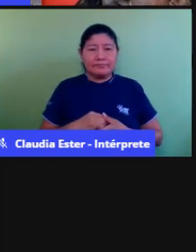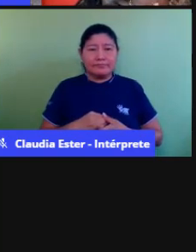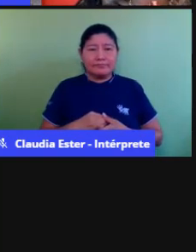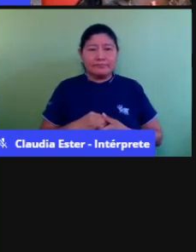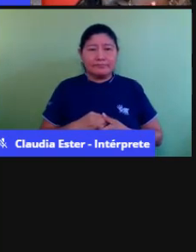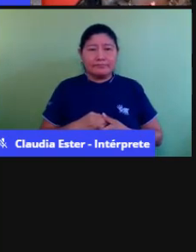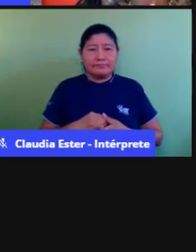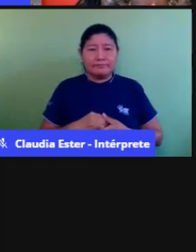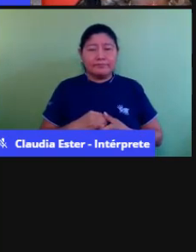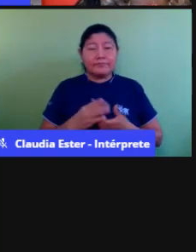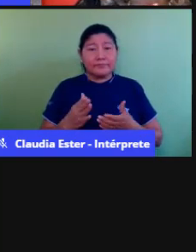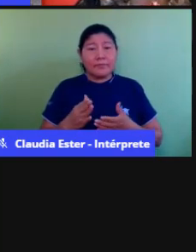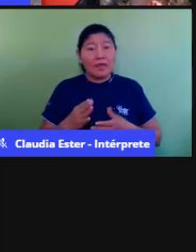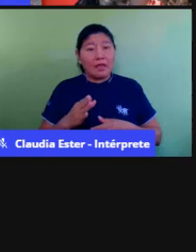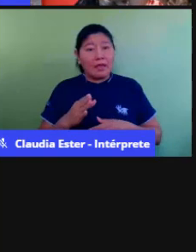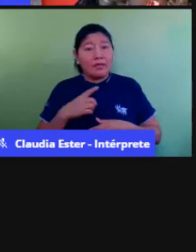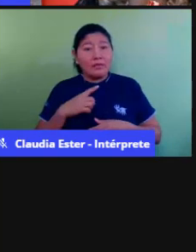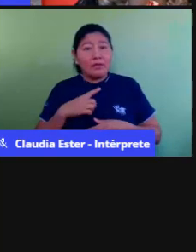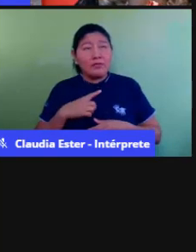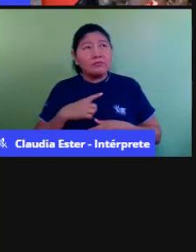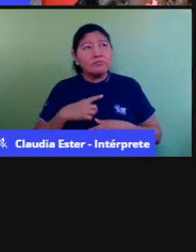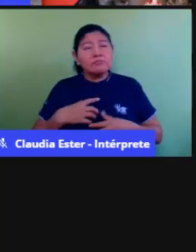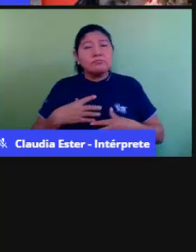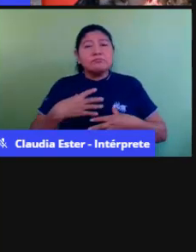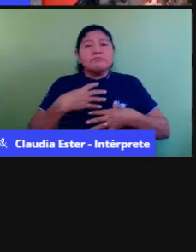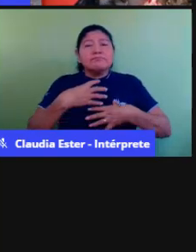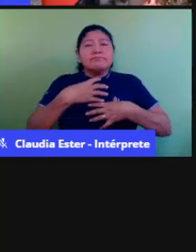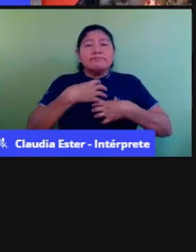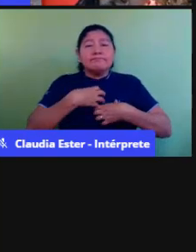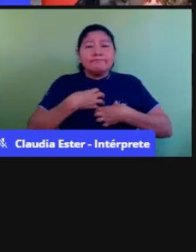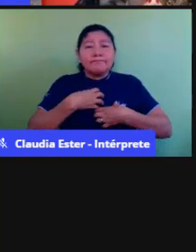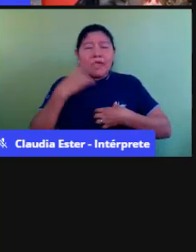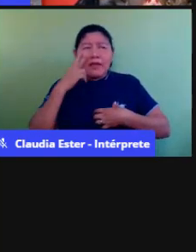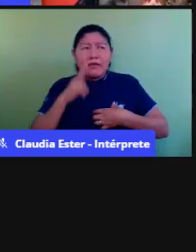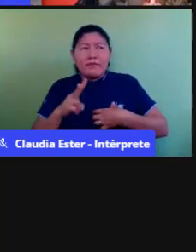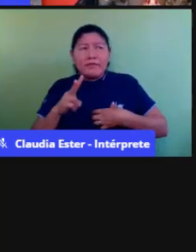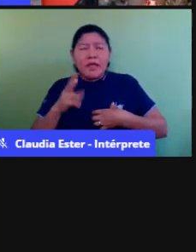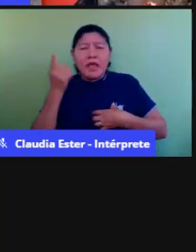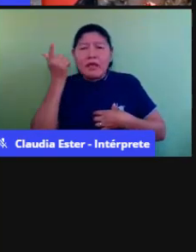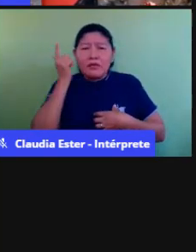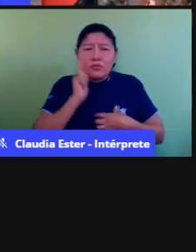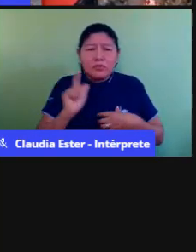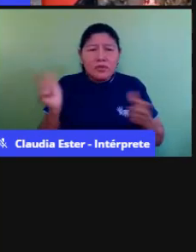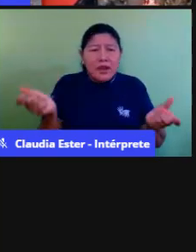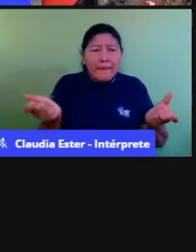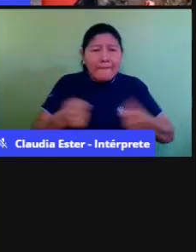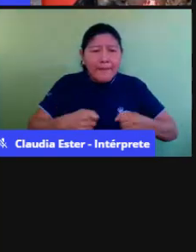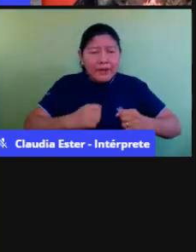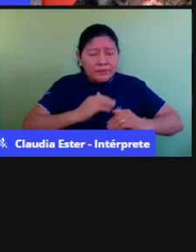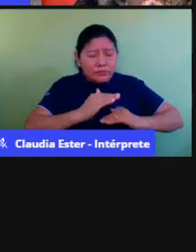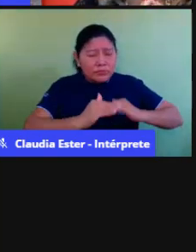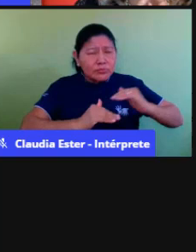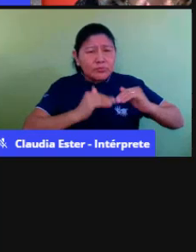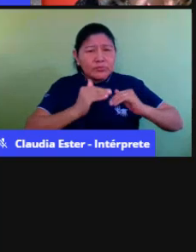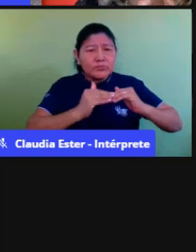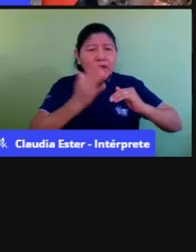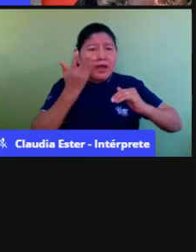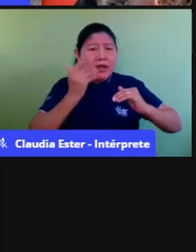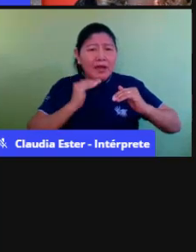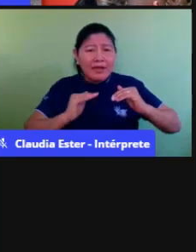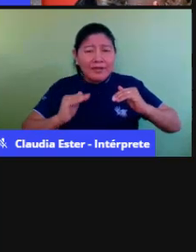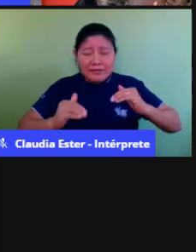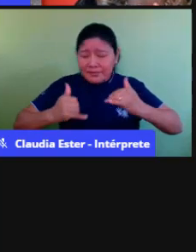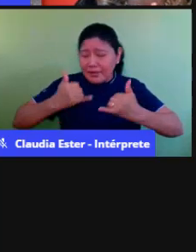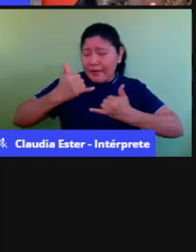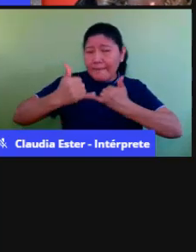É a sensação de estar inteiro no que está realizando, o que une o artista à criança. A criança